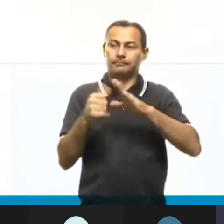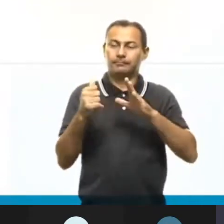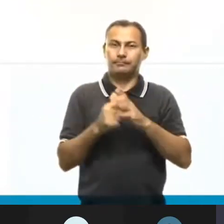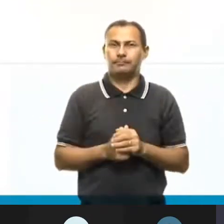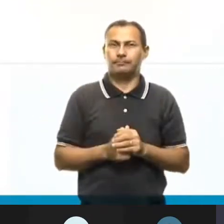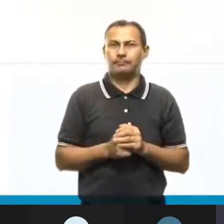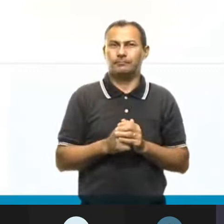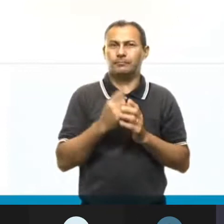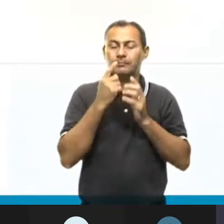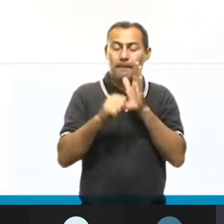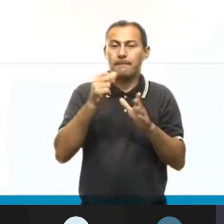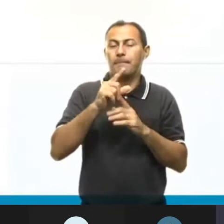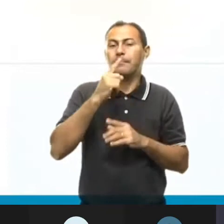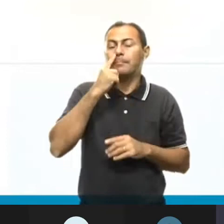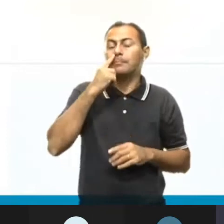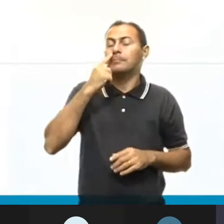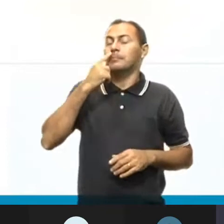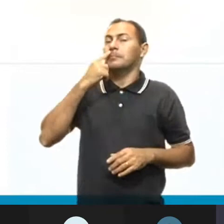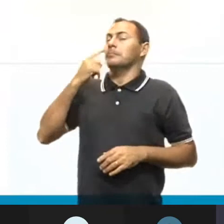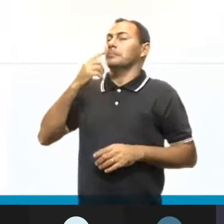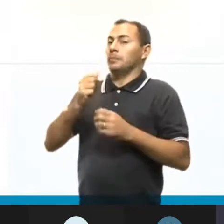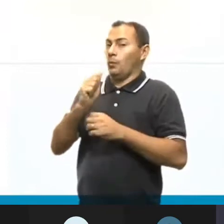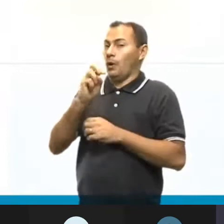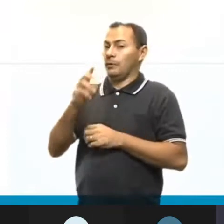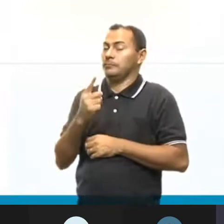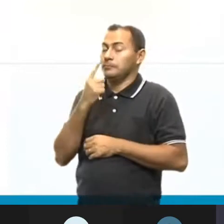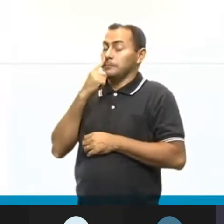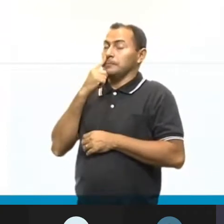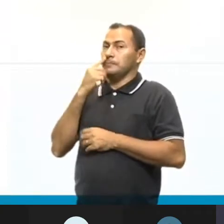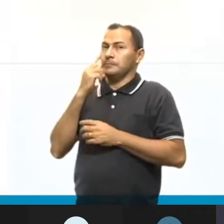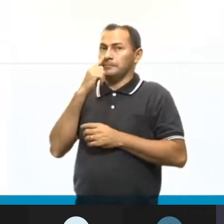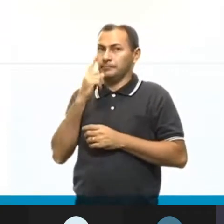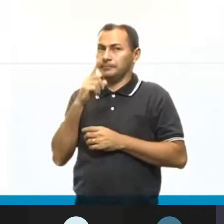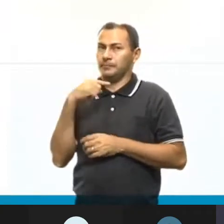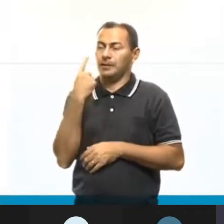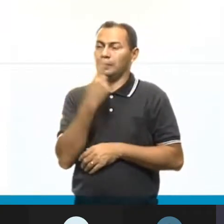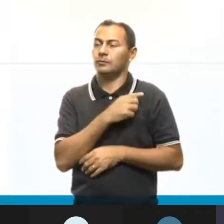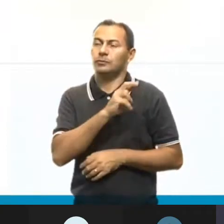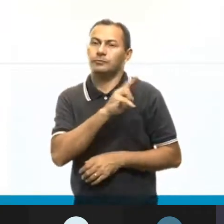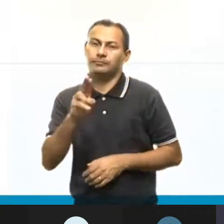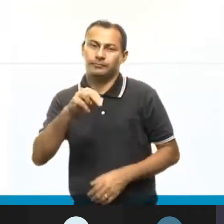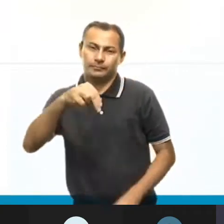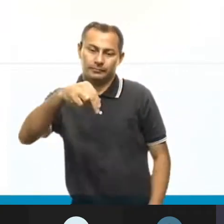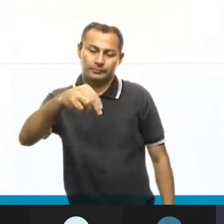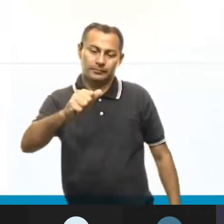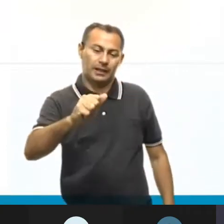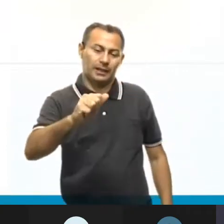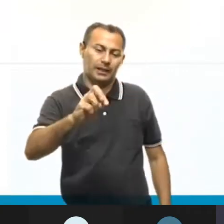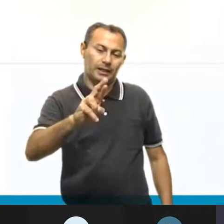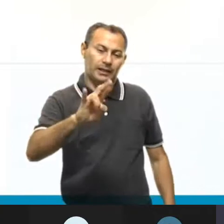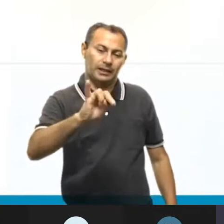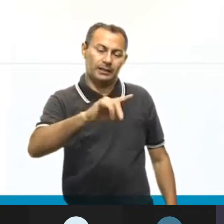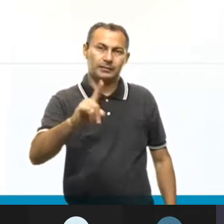primeiro aqui pelo nariz, tá? Então, essa estrutura externa aqui, nós chamamos de nariz.